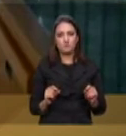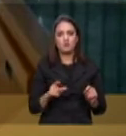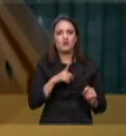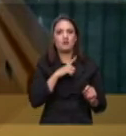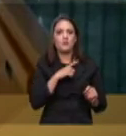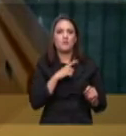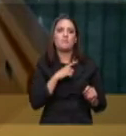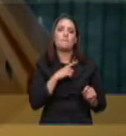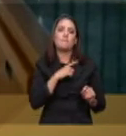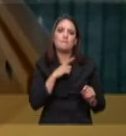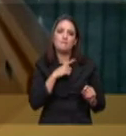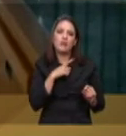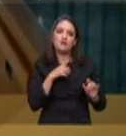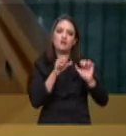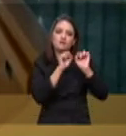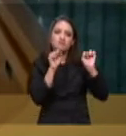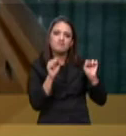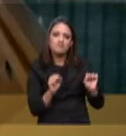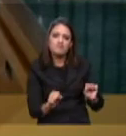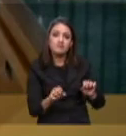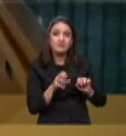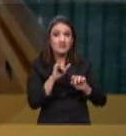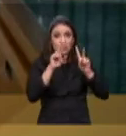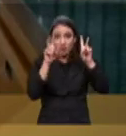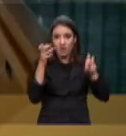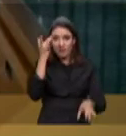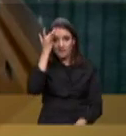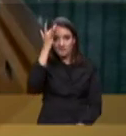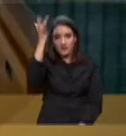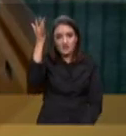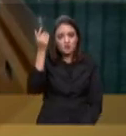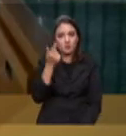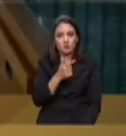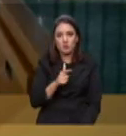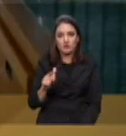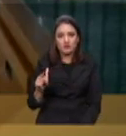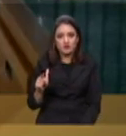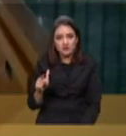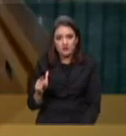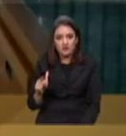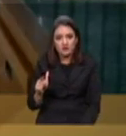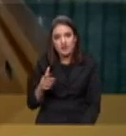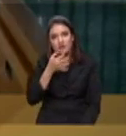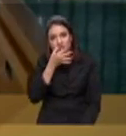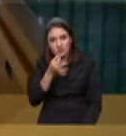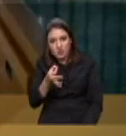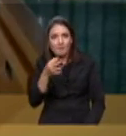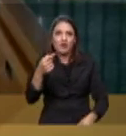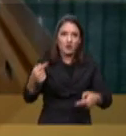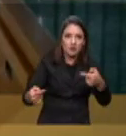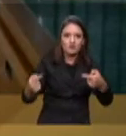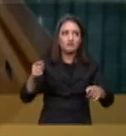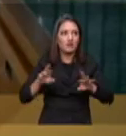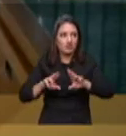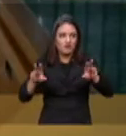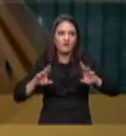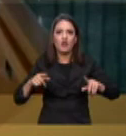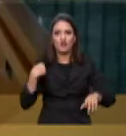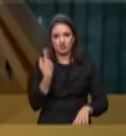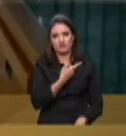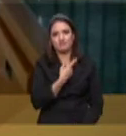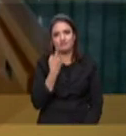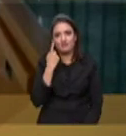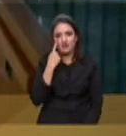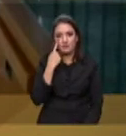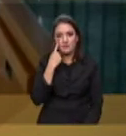sistema. Se o tema fosse fácil, não se teria, claro, tantas as posições diferenciadas que nós vimos